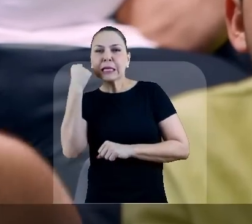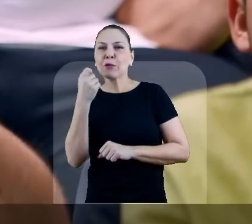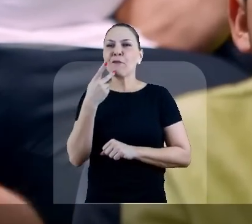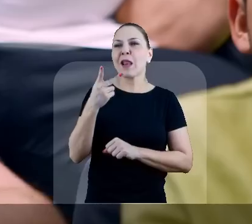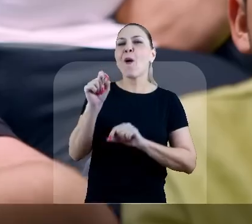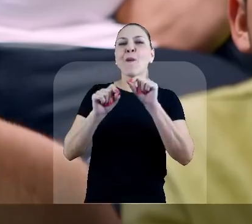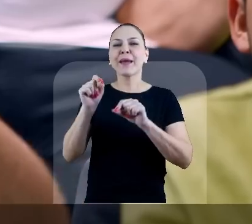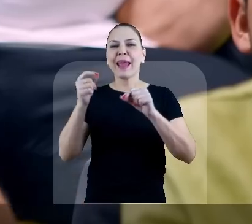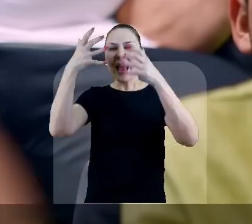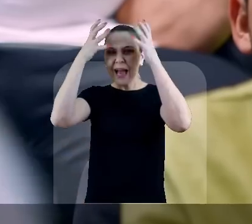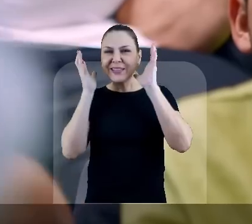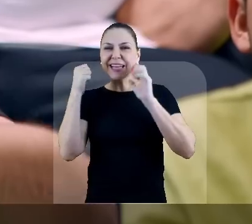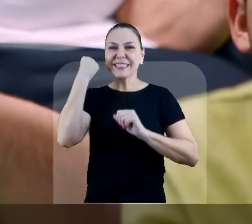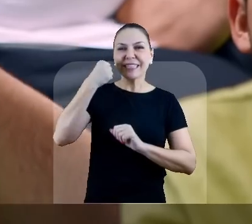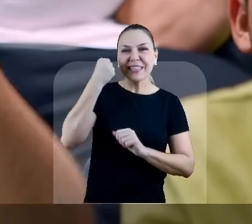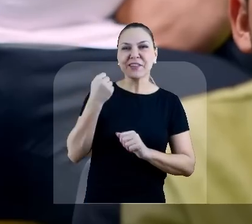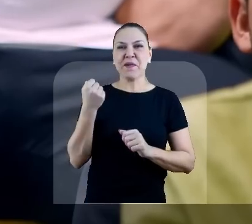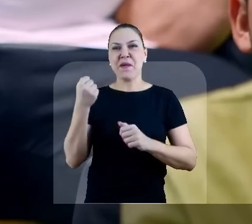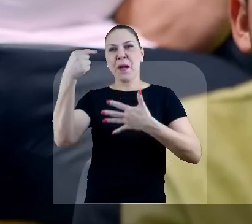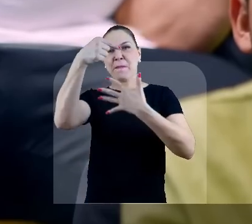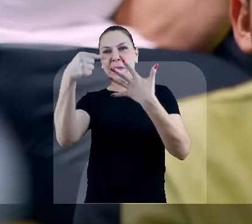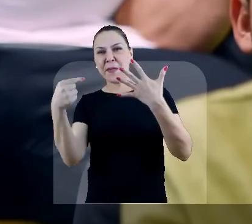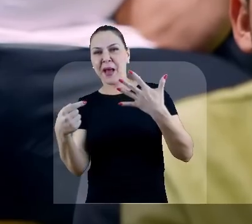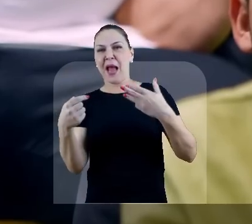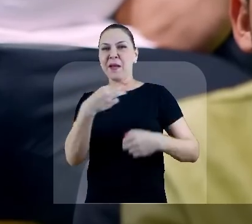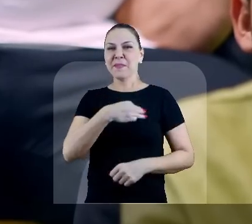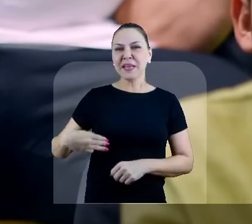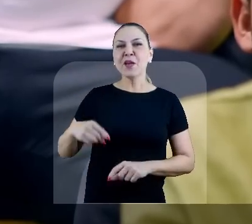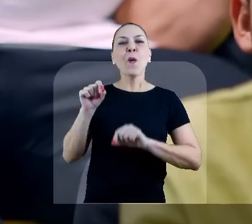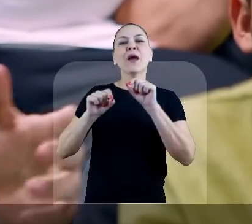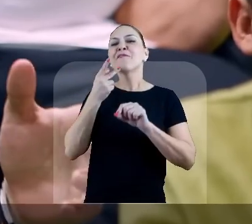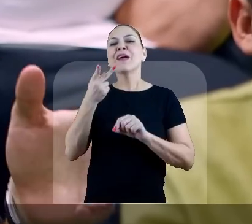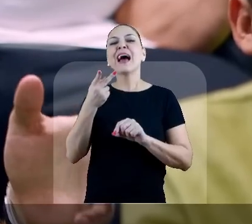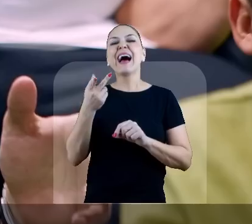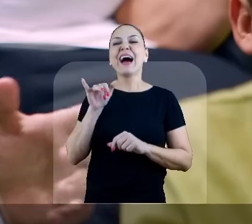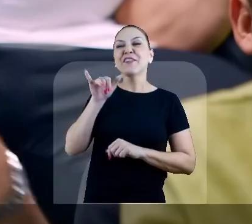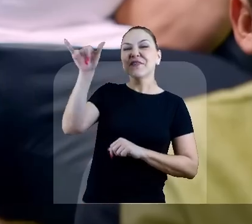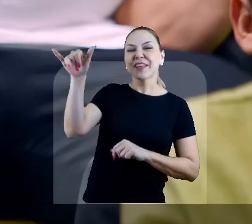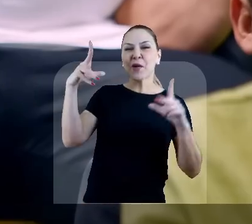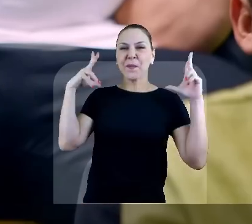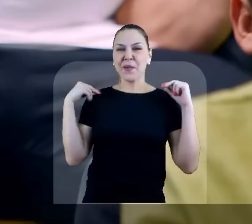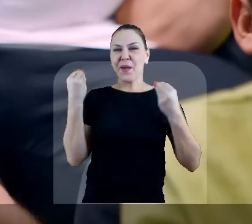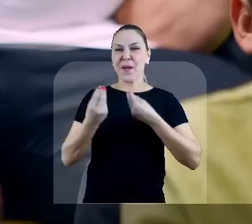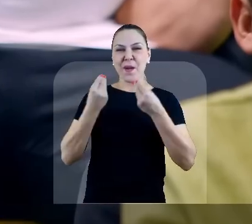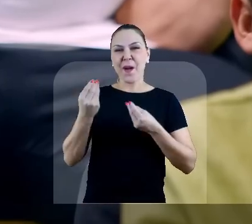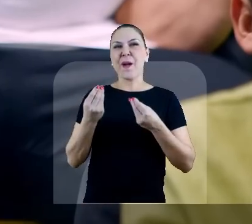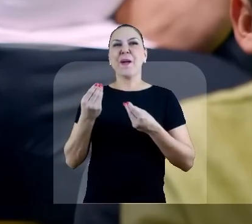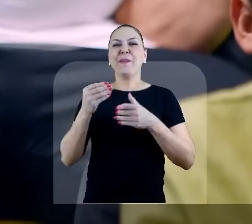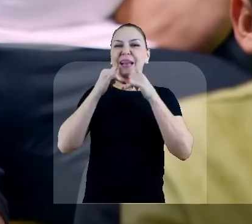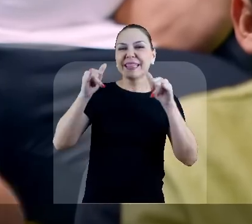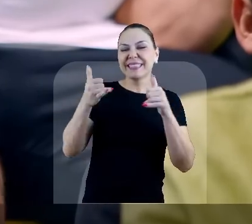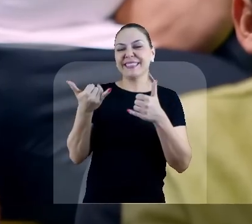senador, de astronauta, de ministro. Então, aviador,